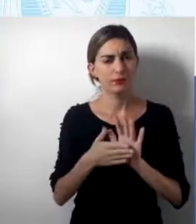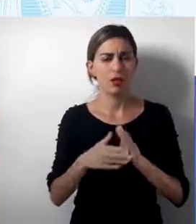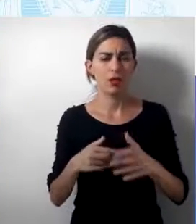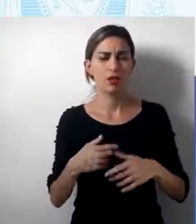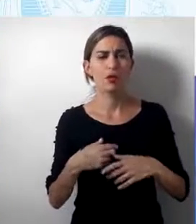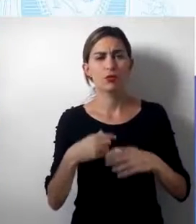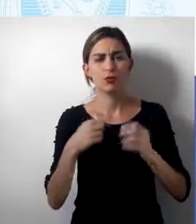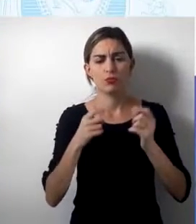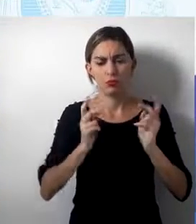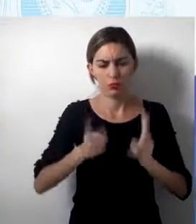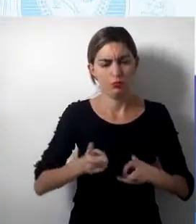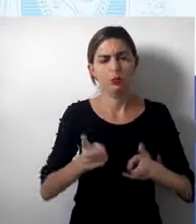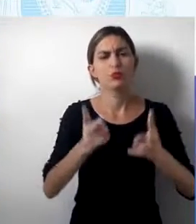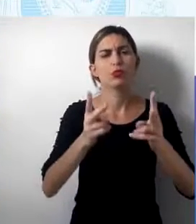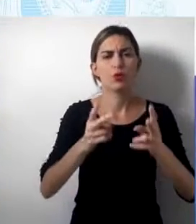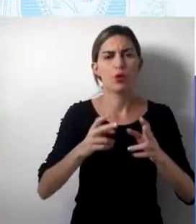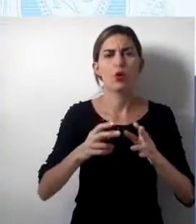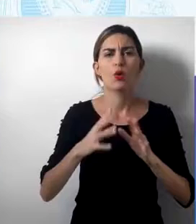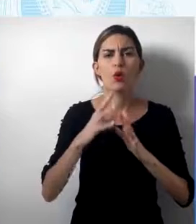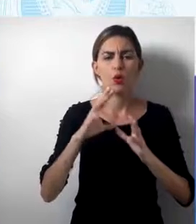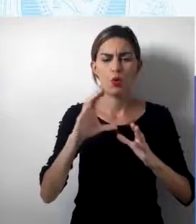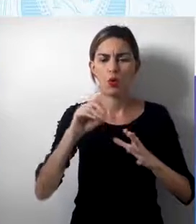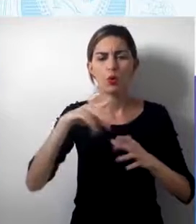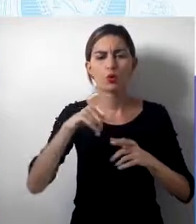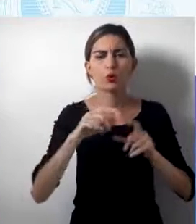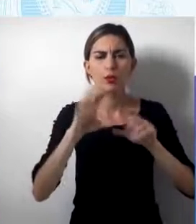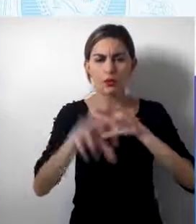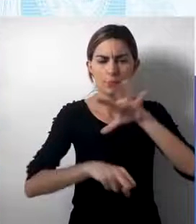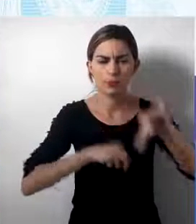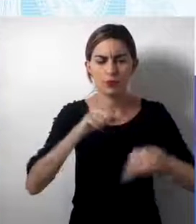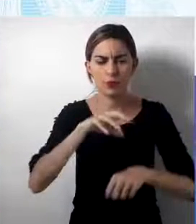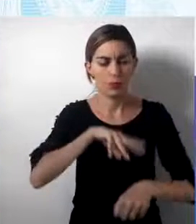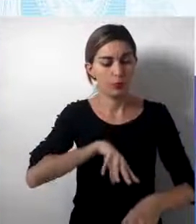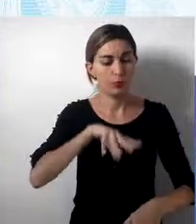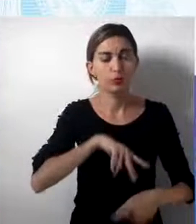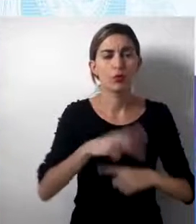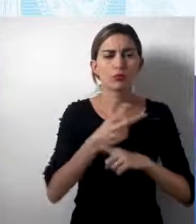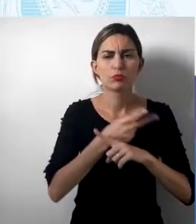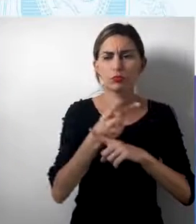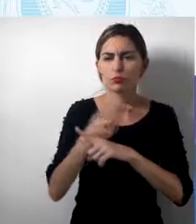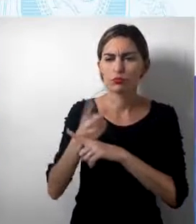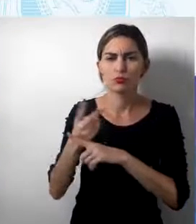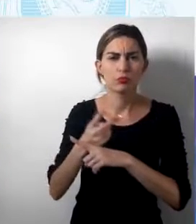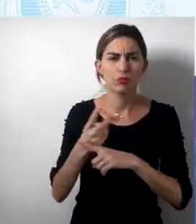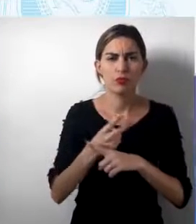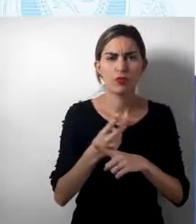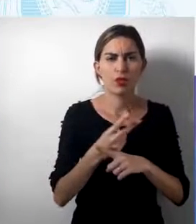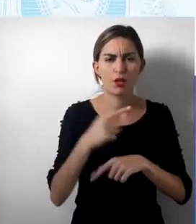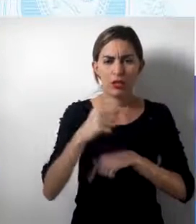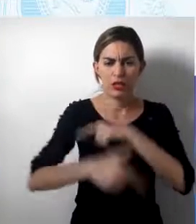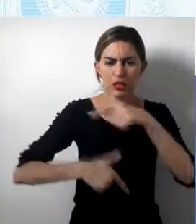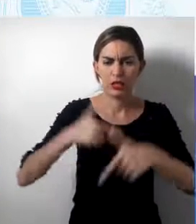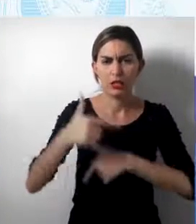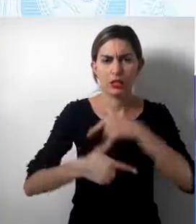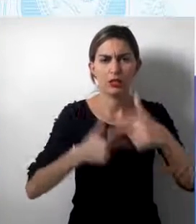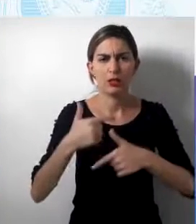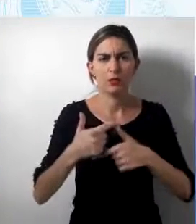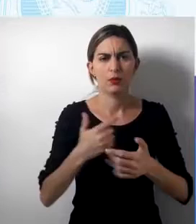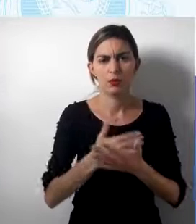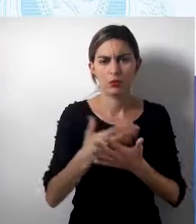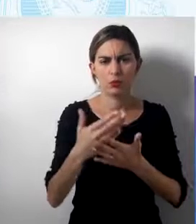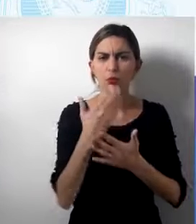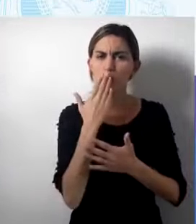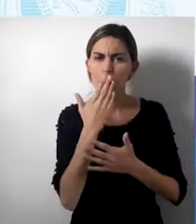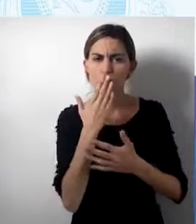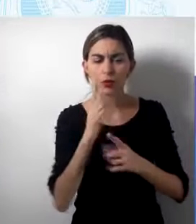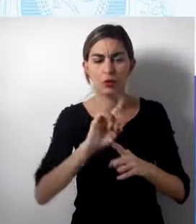Pretendendo dar sustentação ao seu modelo de colonização exploratória, Portugal busca na exploração da força de trabalho,